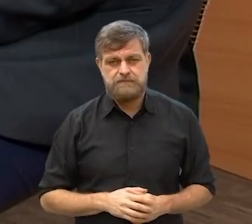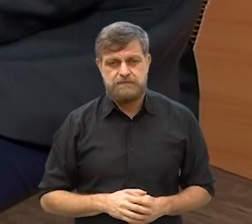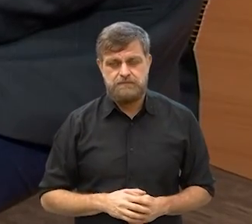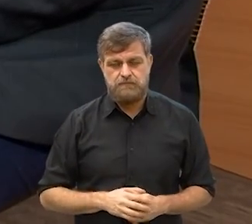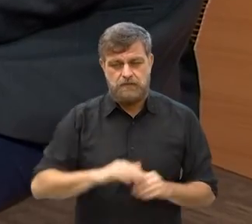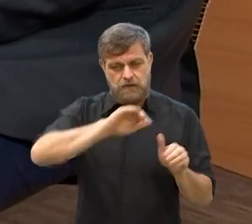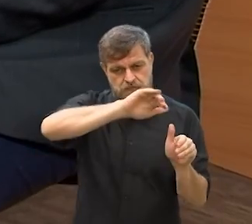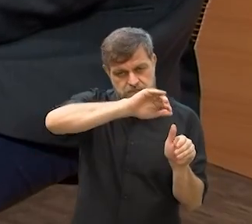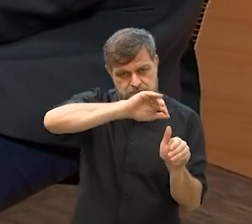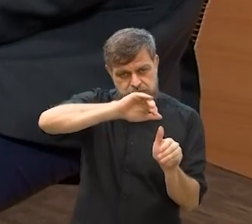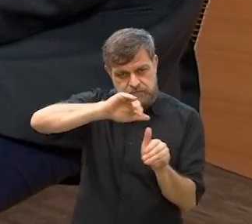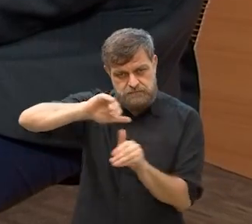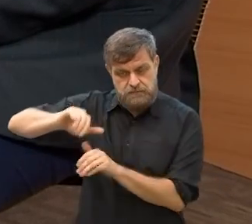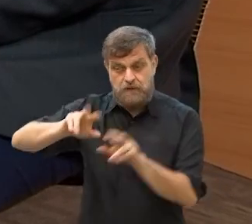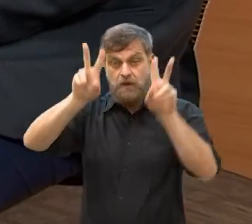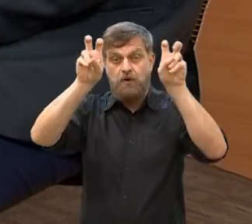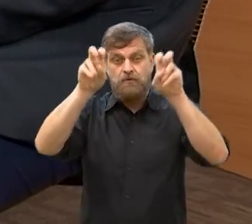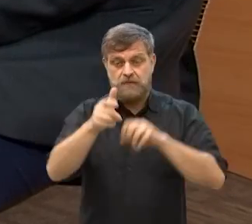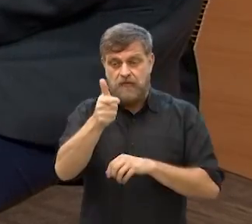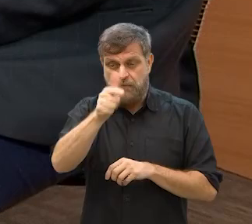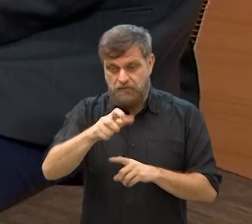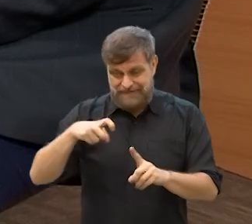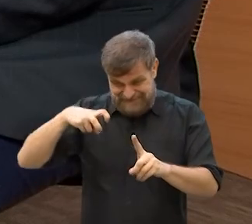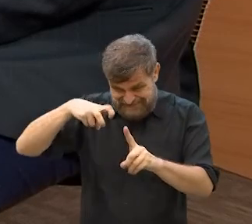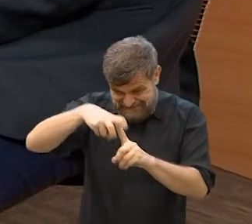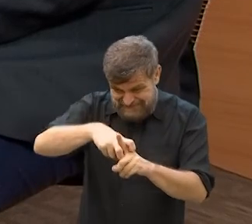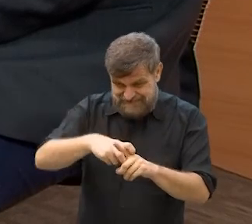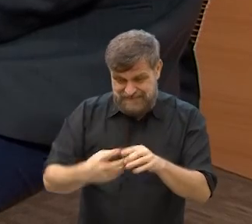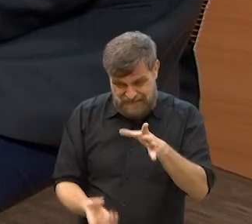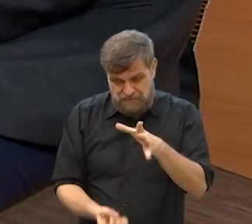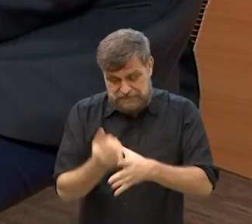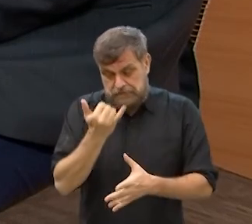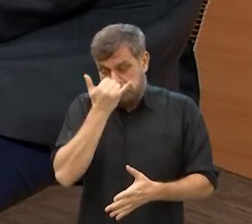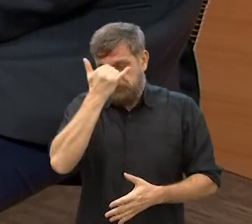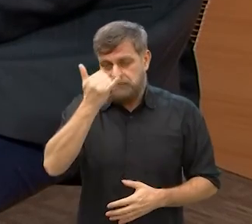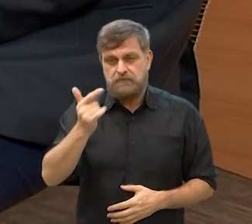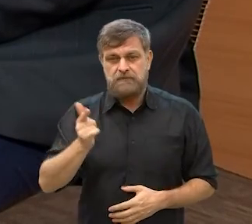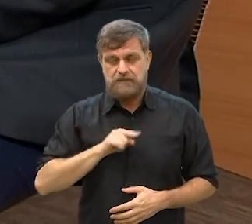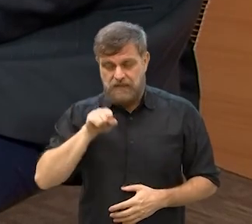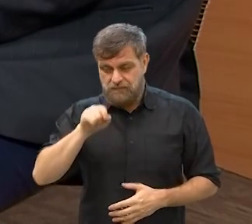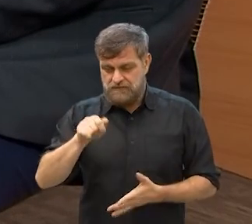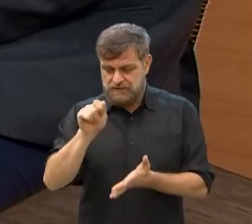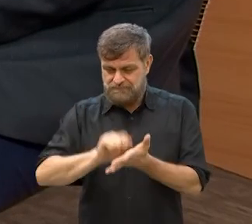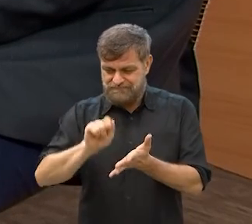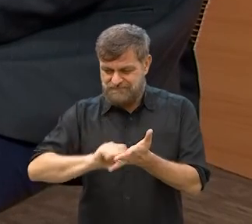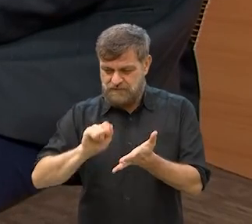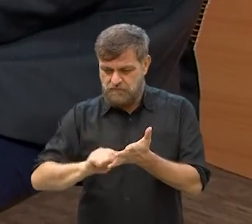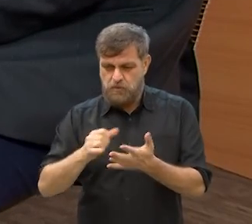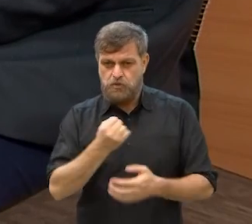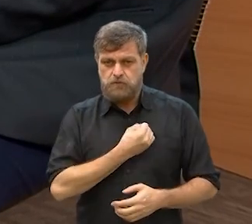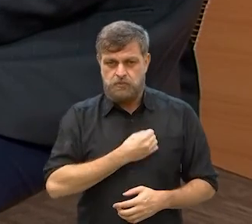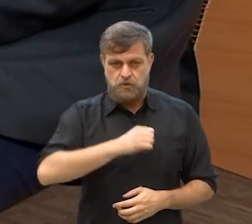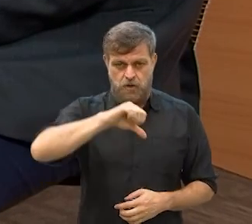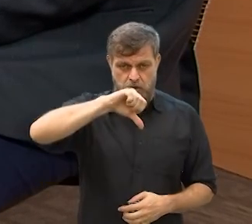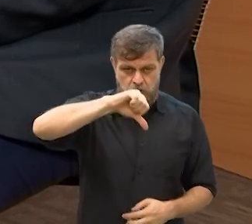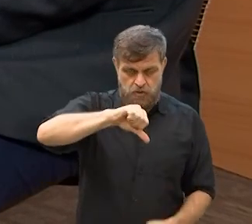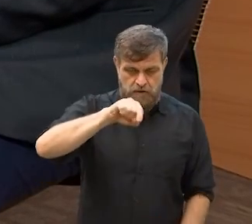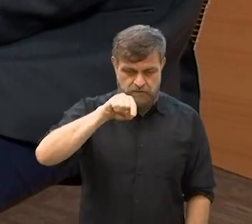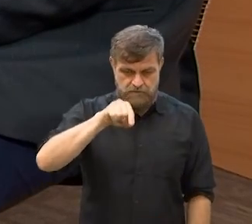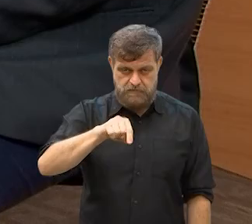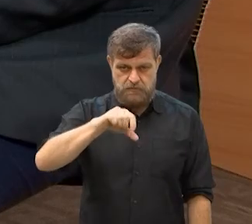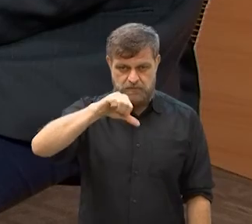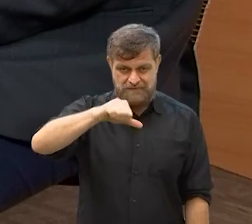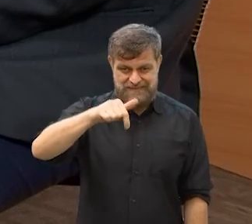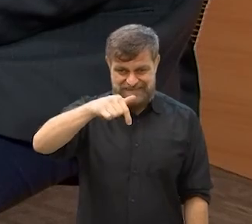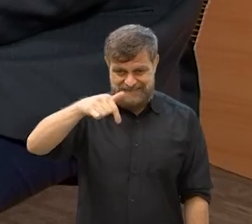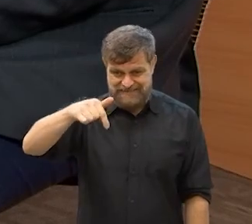um pouquinho de assunto, mas ainda falando de acidentes que podem acontecer, o senhor tem uma indicação de número 9.677